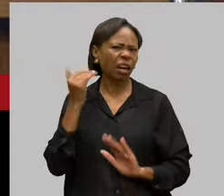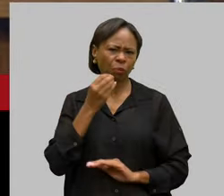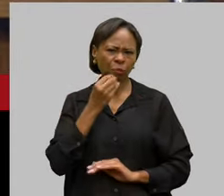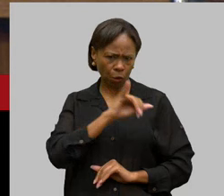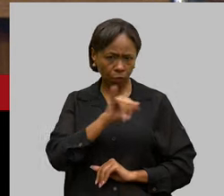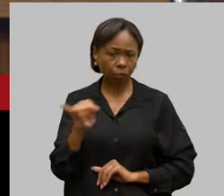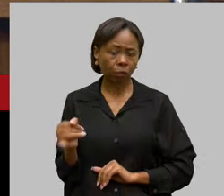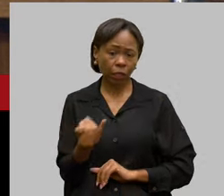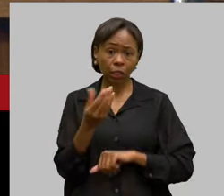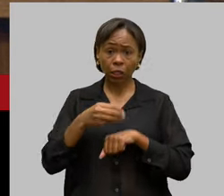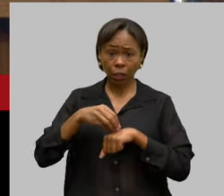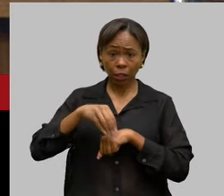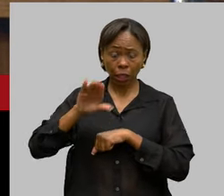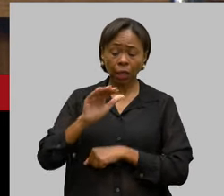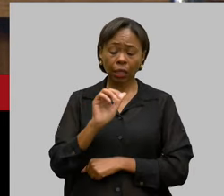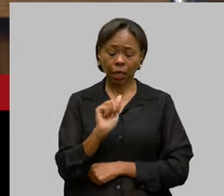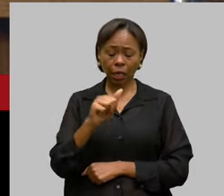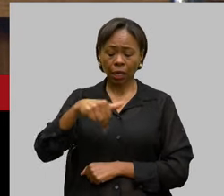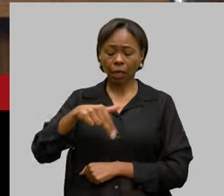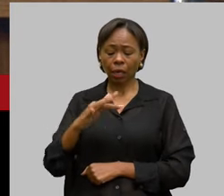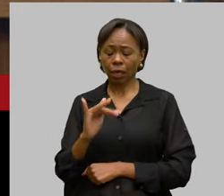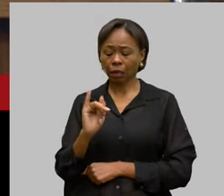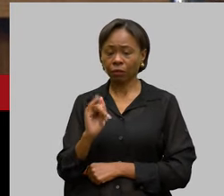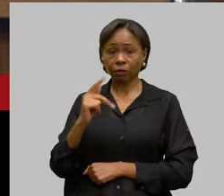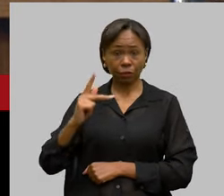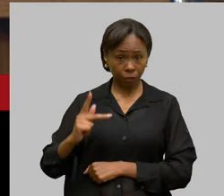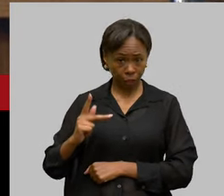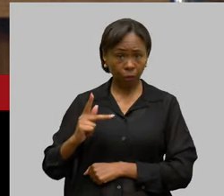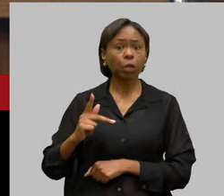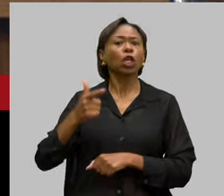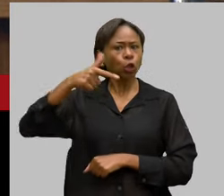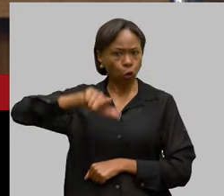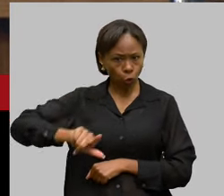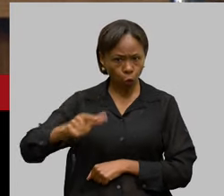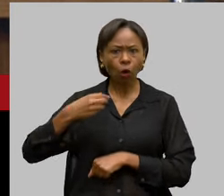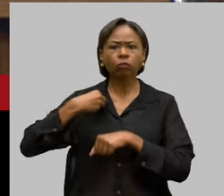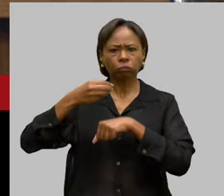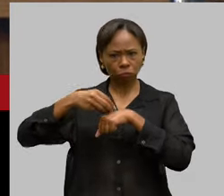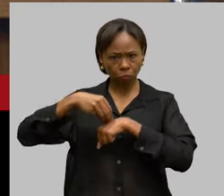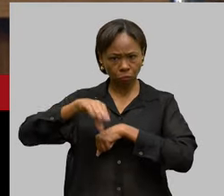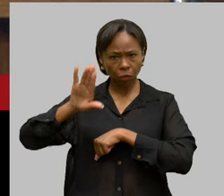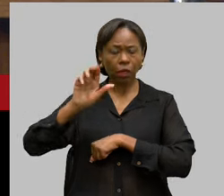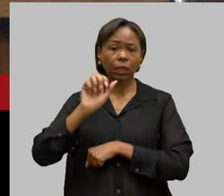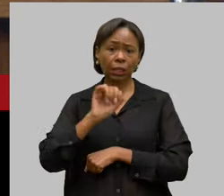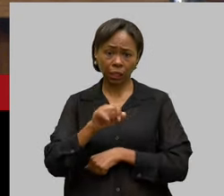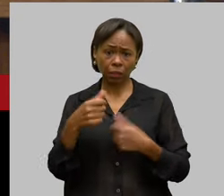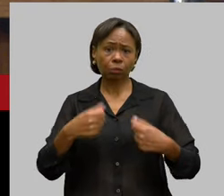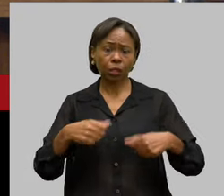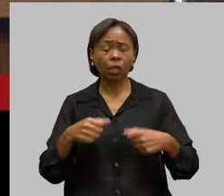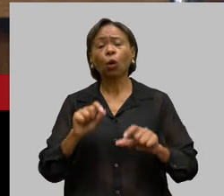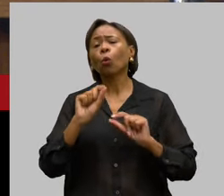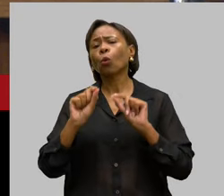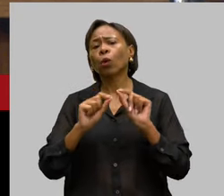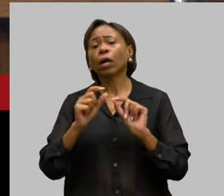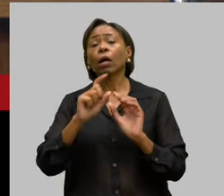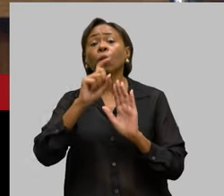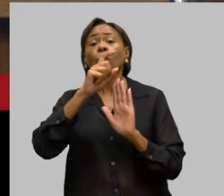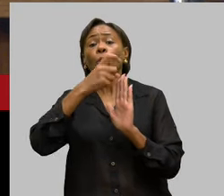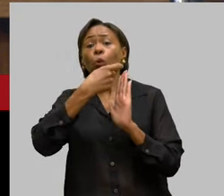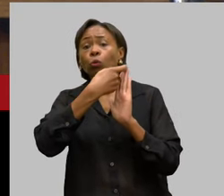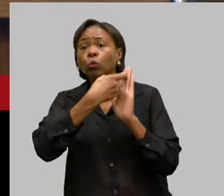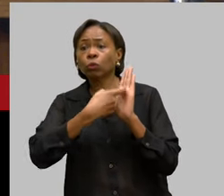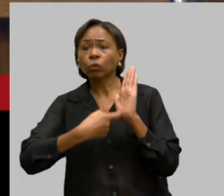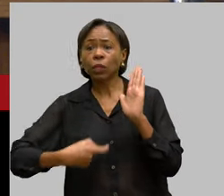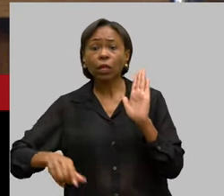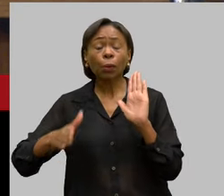encaminhar a anfip né e posso encaminhar novamente se desejar um texto com proposta de emenda à constituição